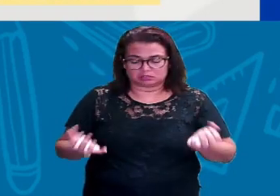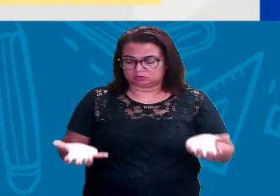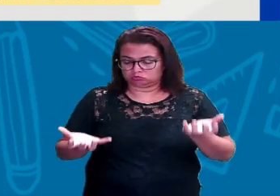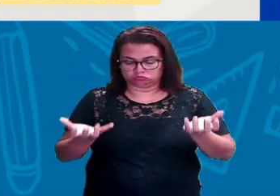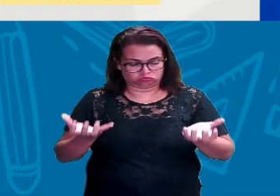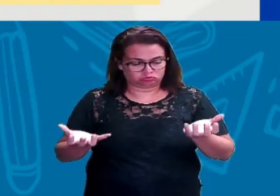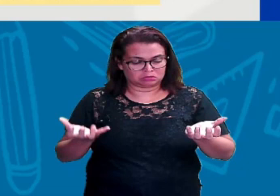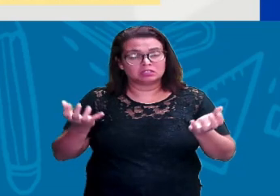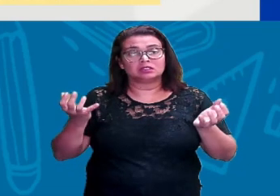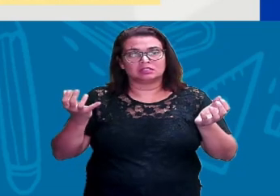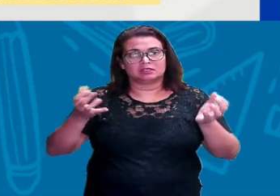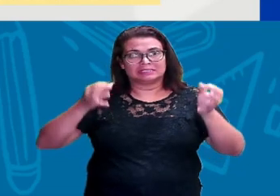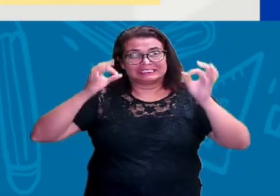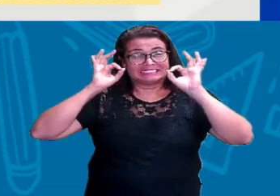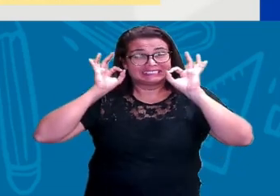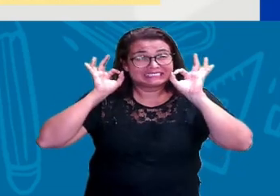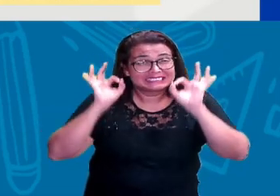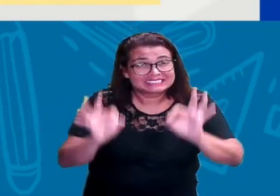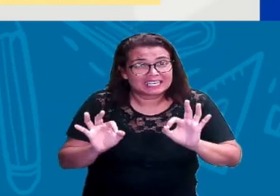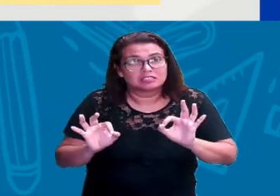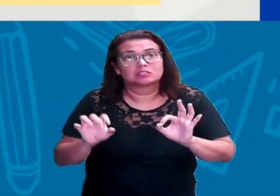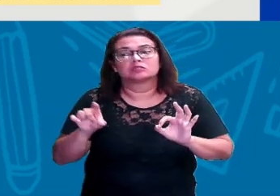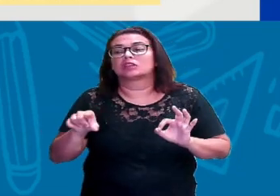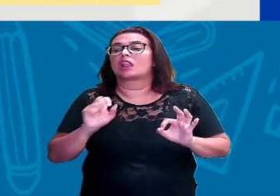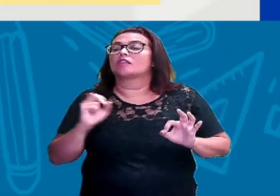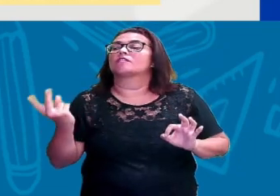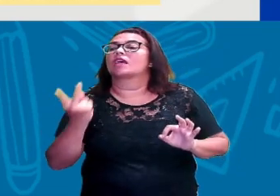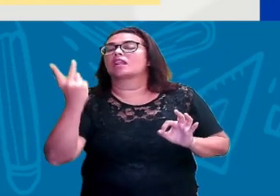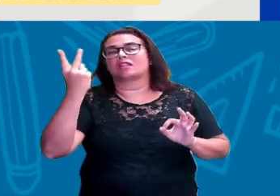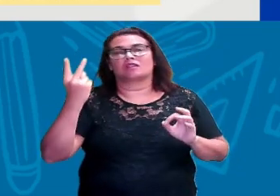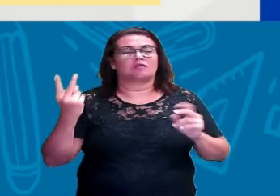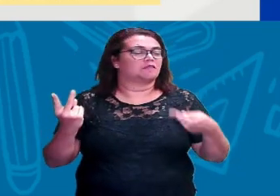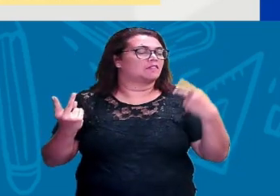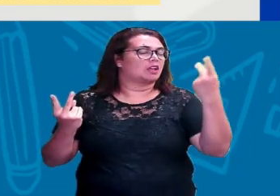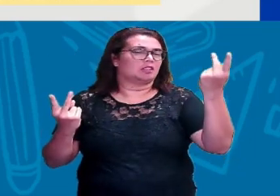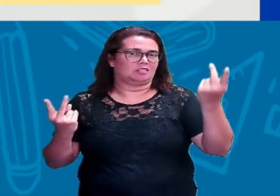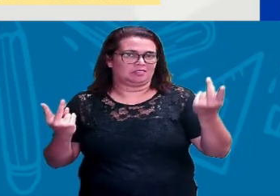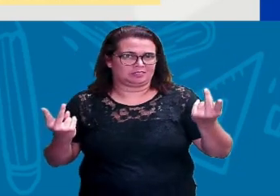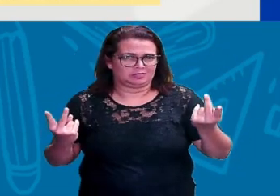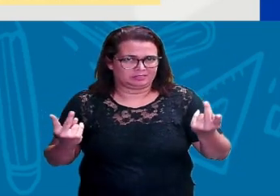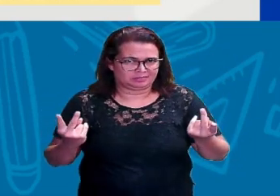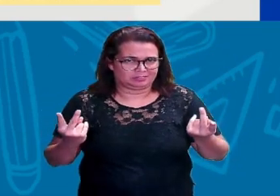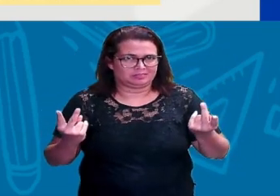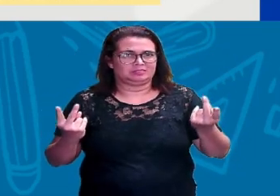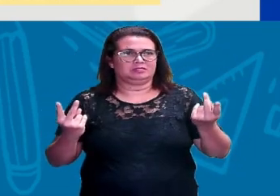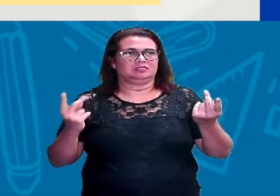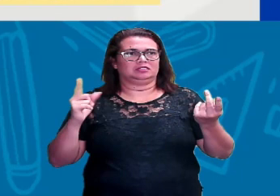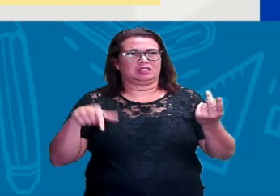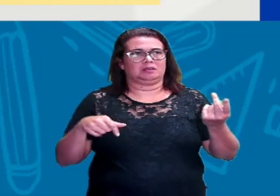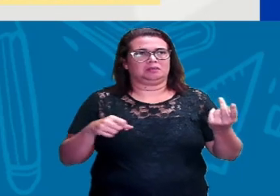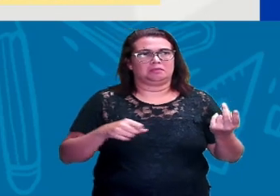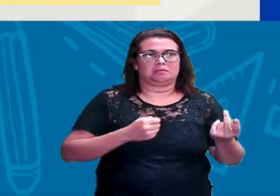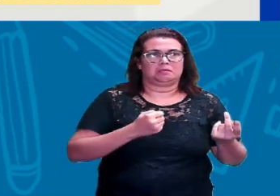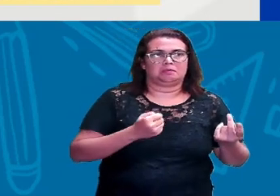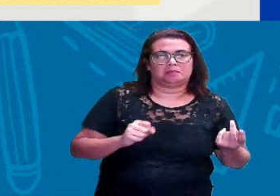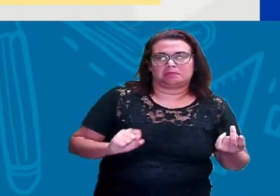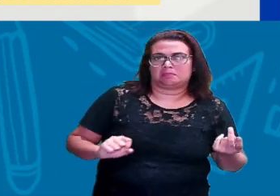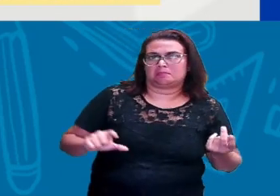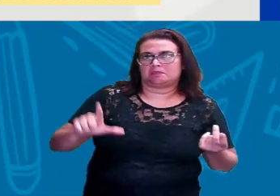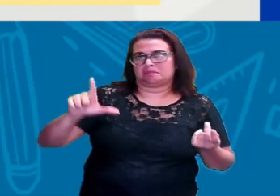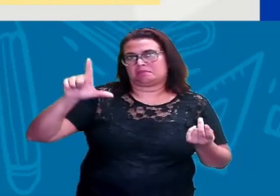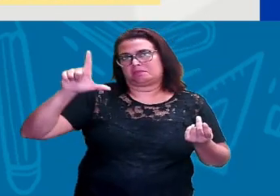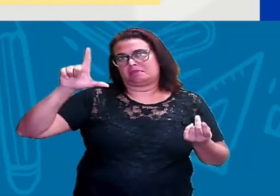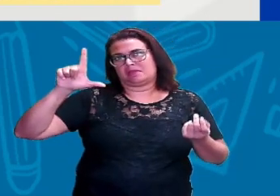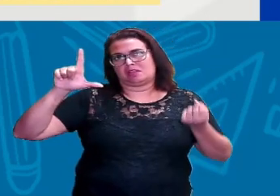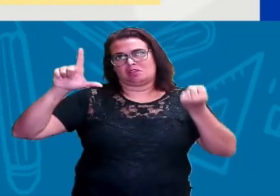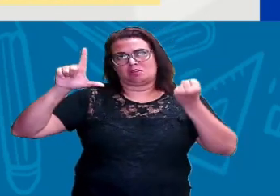ideia precisa de quanto pesa aquele objeto. E aí eu vou ter a referência. Quanto maior o peso, mais